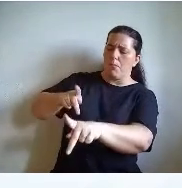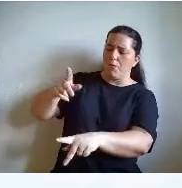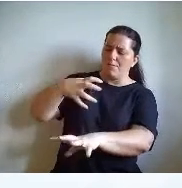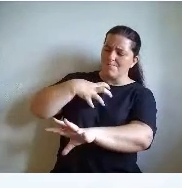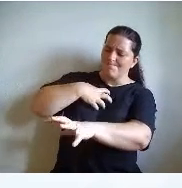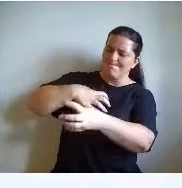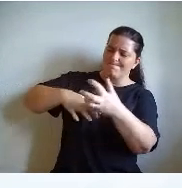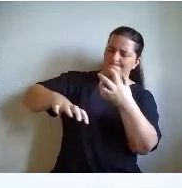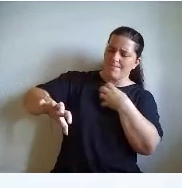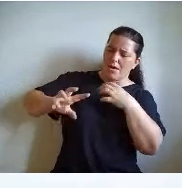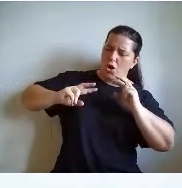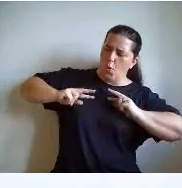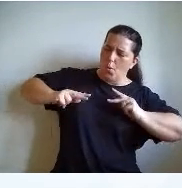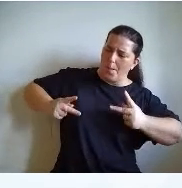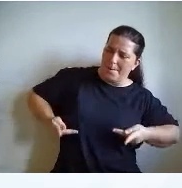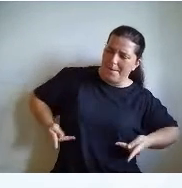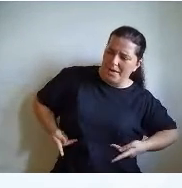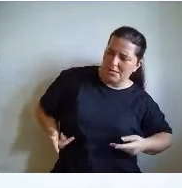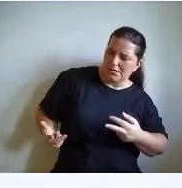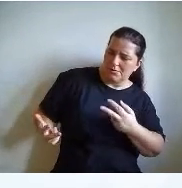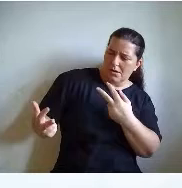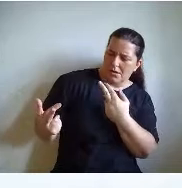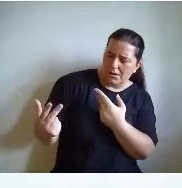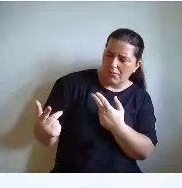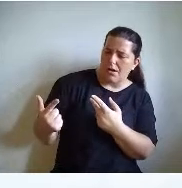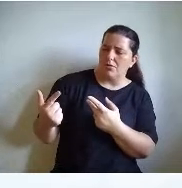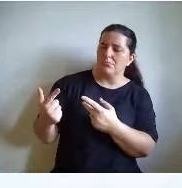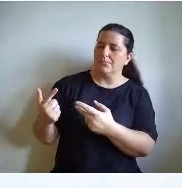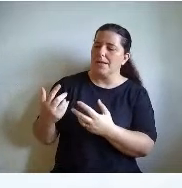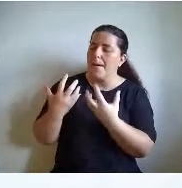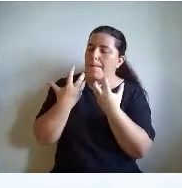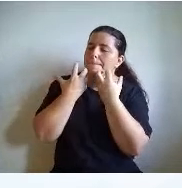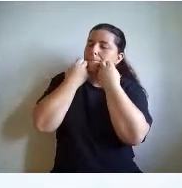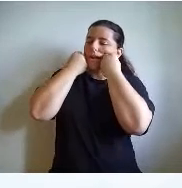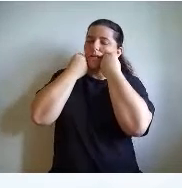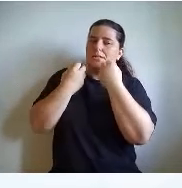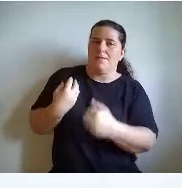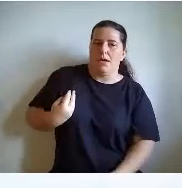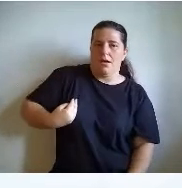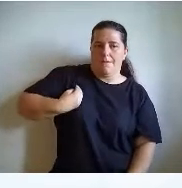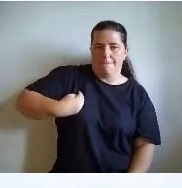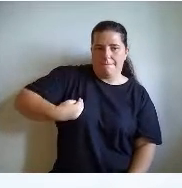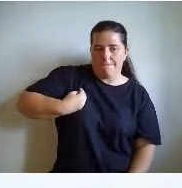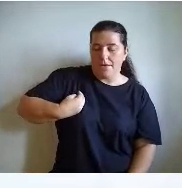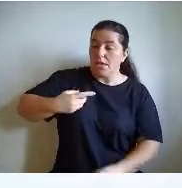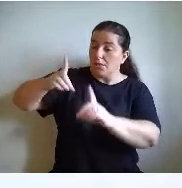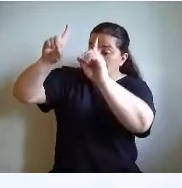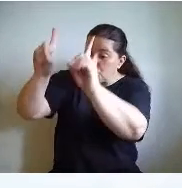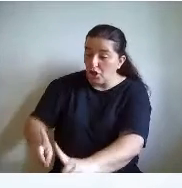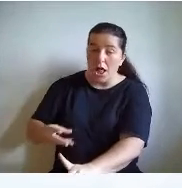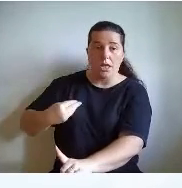ser humano, aquele que é da preservação da vida, aquele que é o do direito à vida,